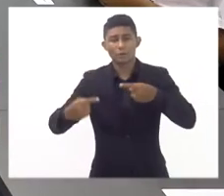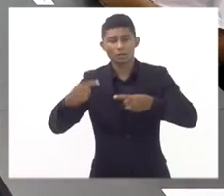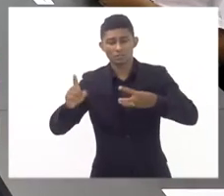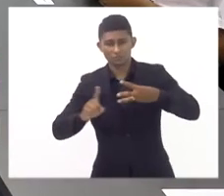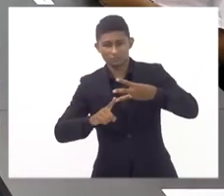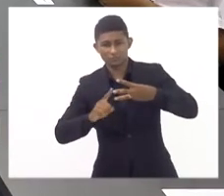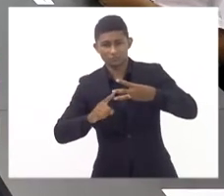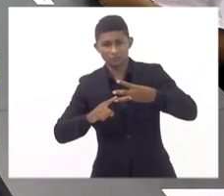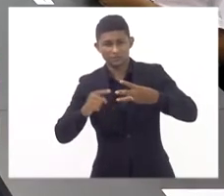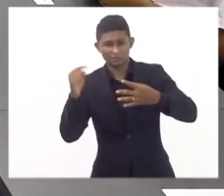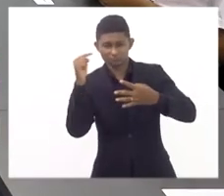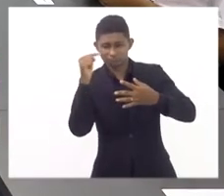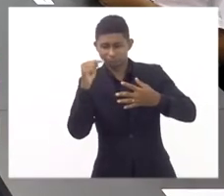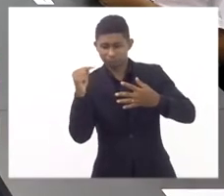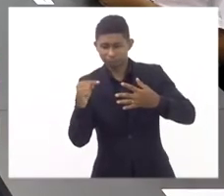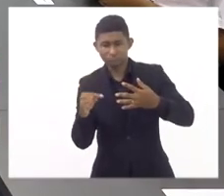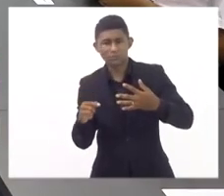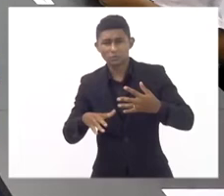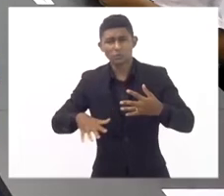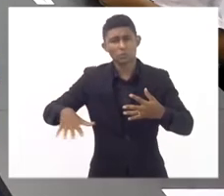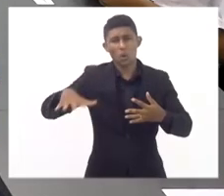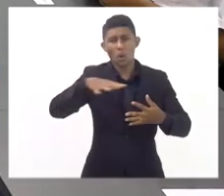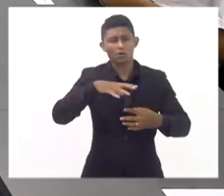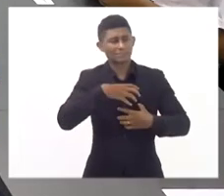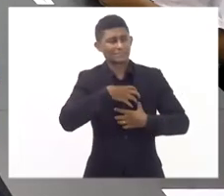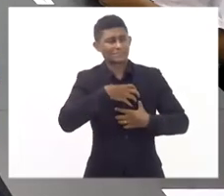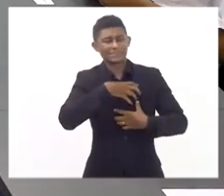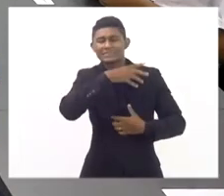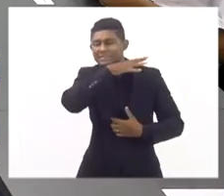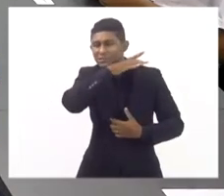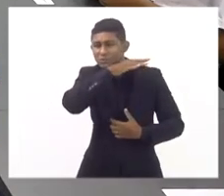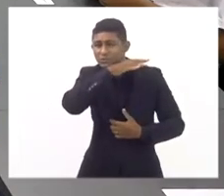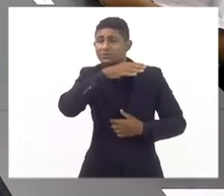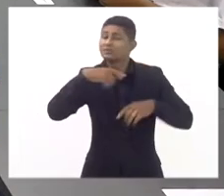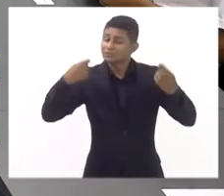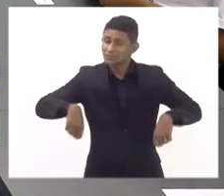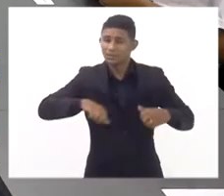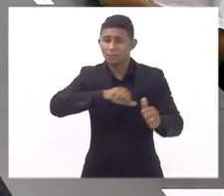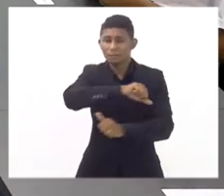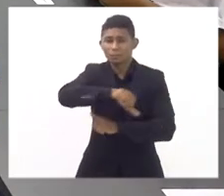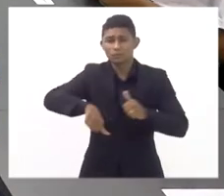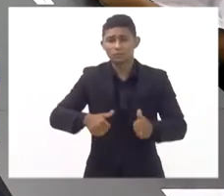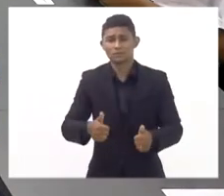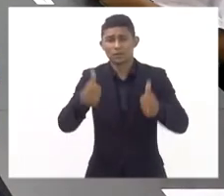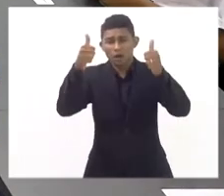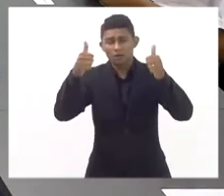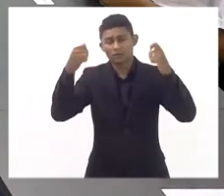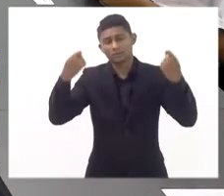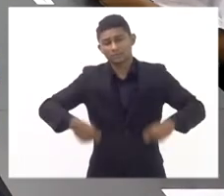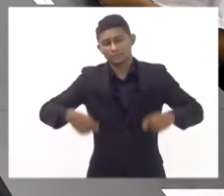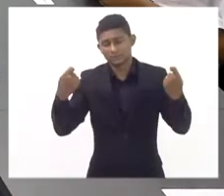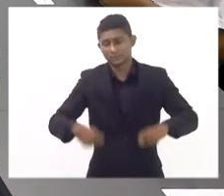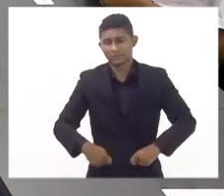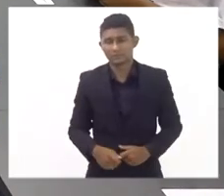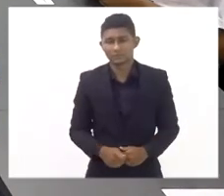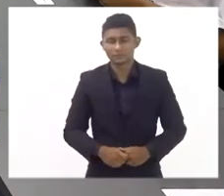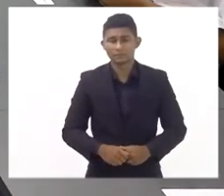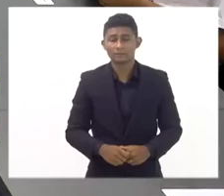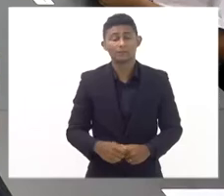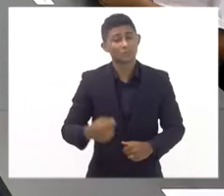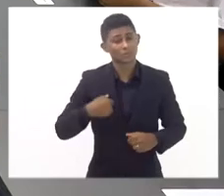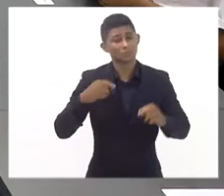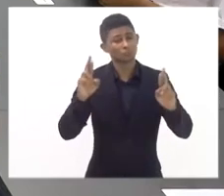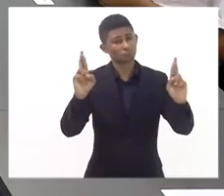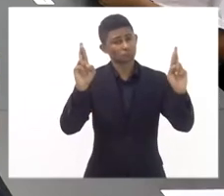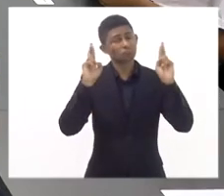para todos. E por isso ela precisa mudar. E, assim, eu espero que isso aconteça